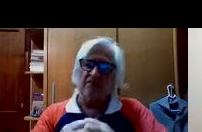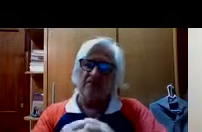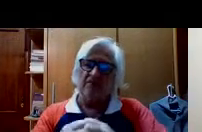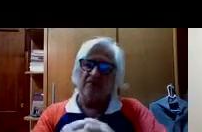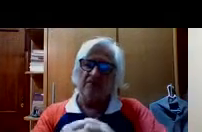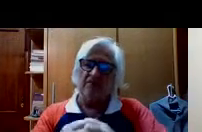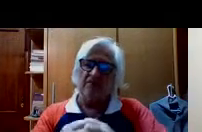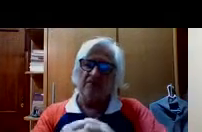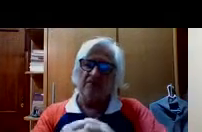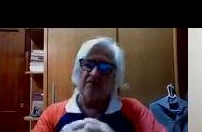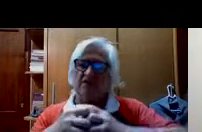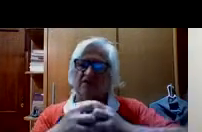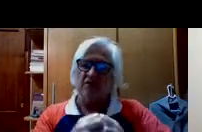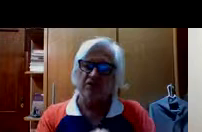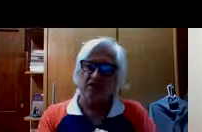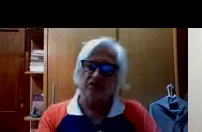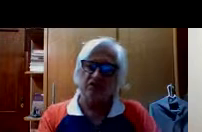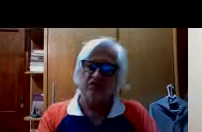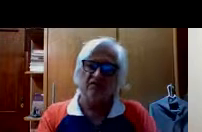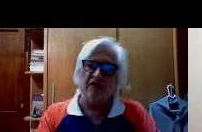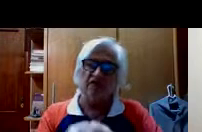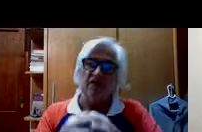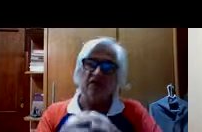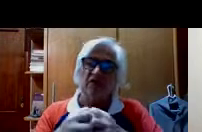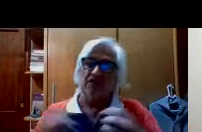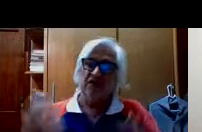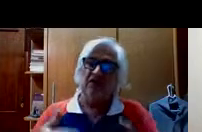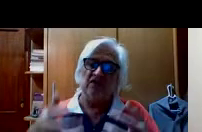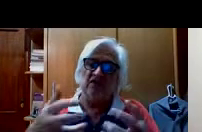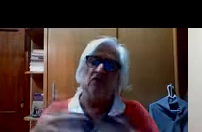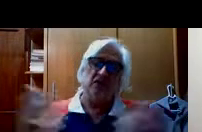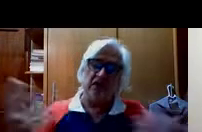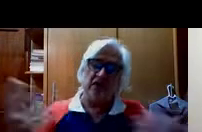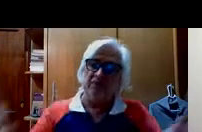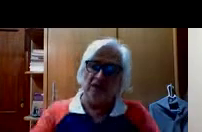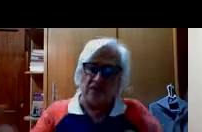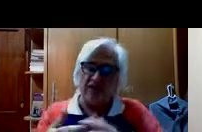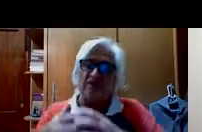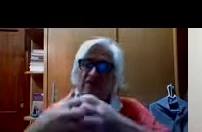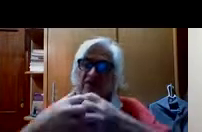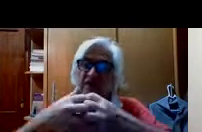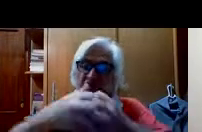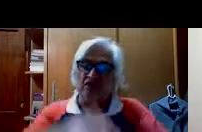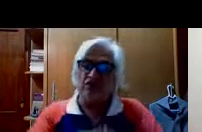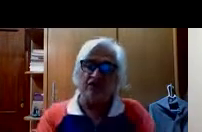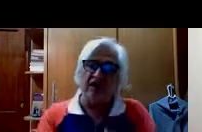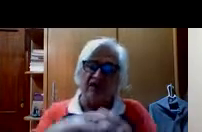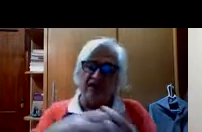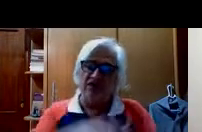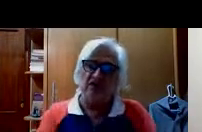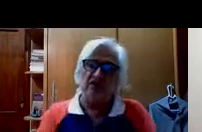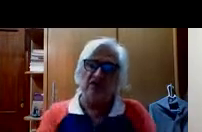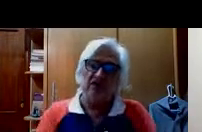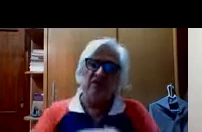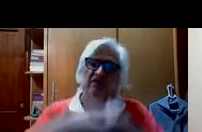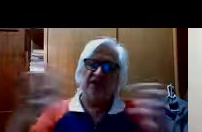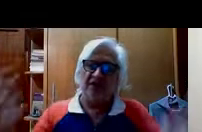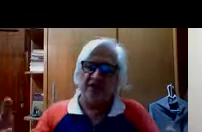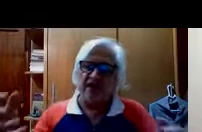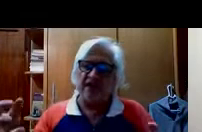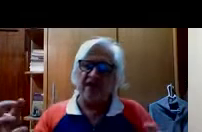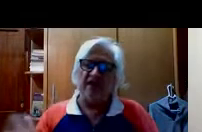desmanchar um carbeto de tungstênio, desmanchar um óxido de ferro, você tem que, ou um carbeto de ferro, você tem que adicionar